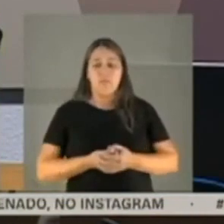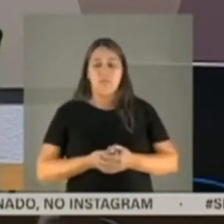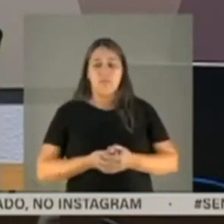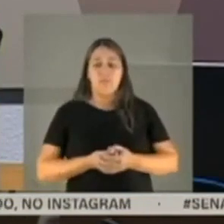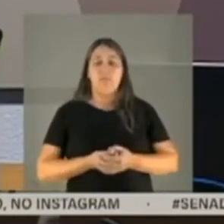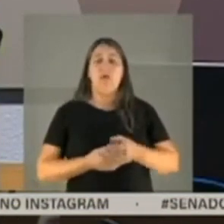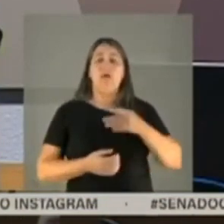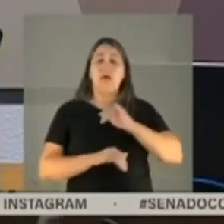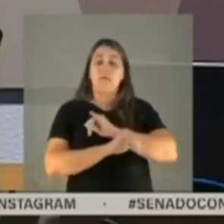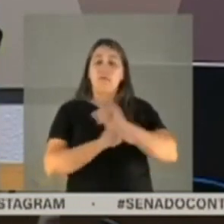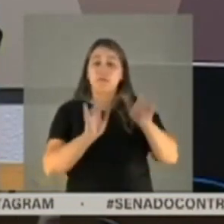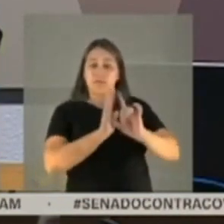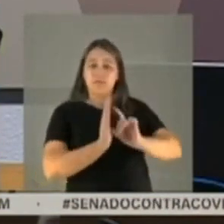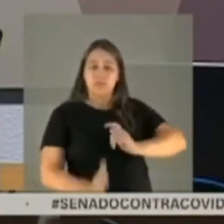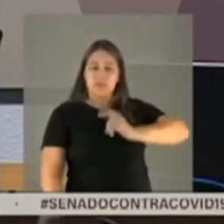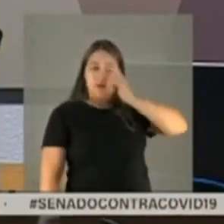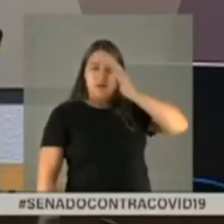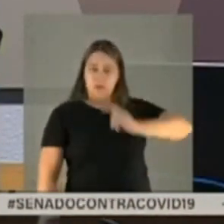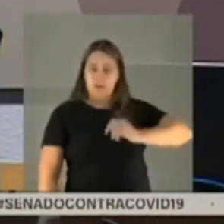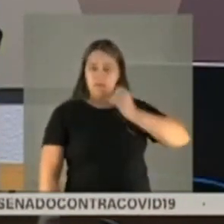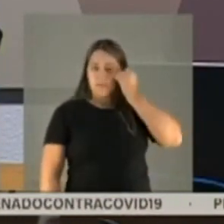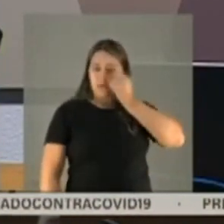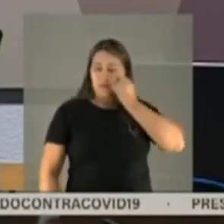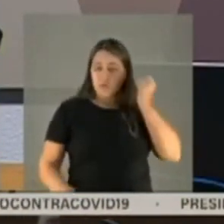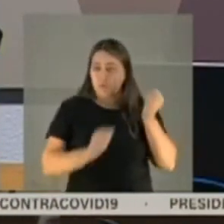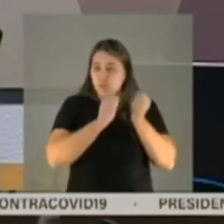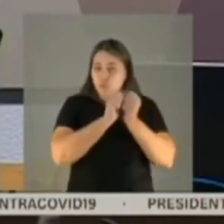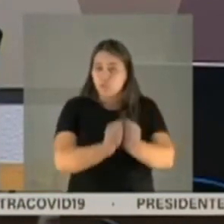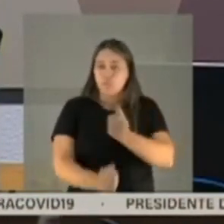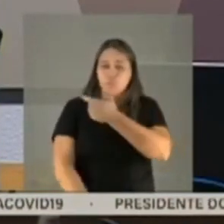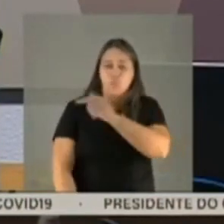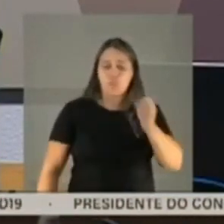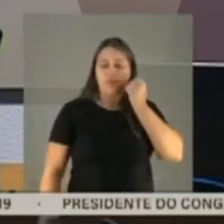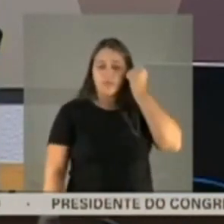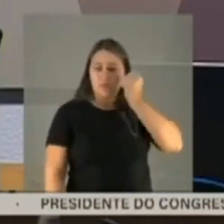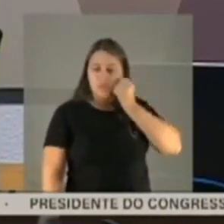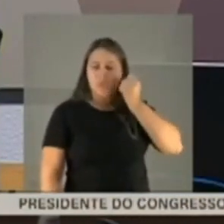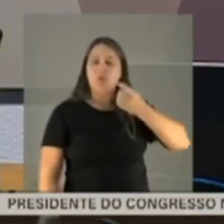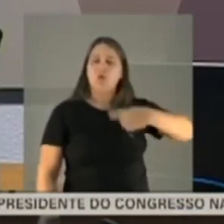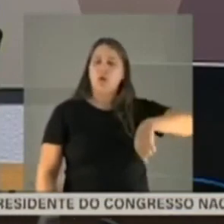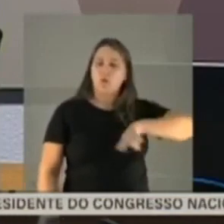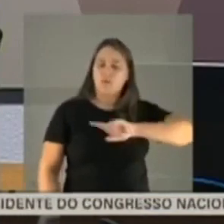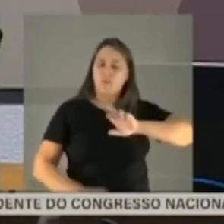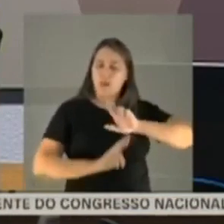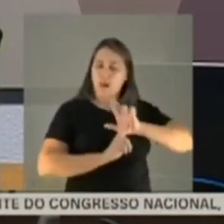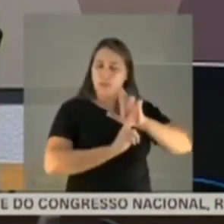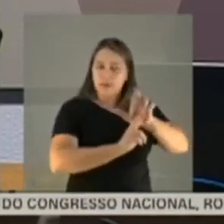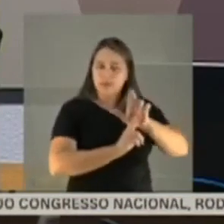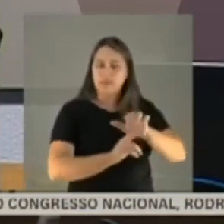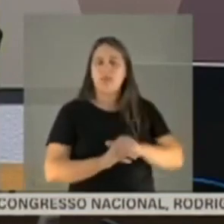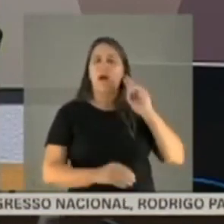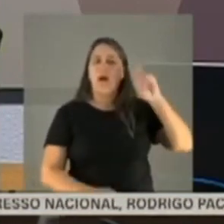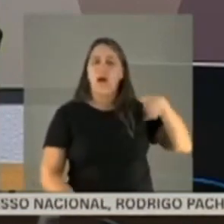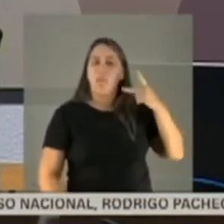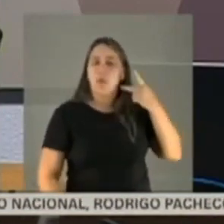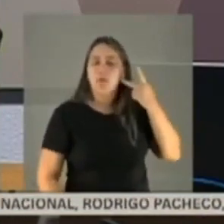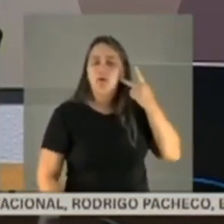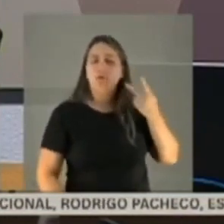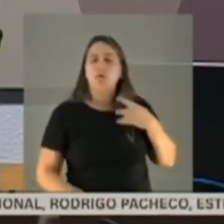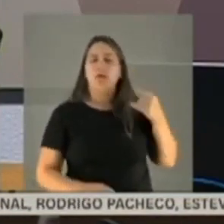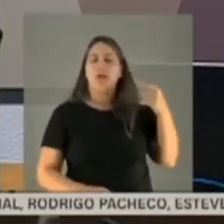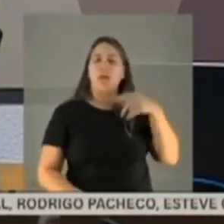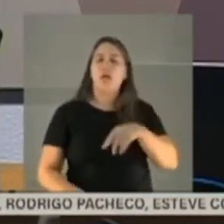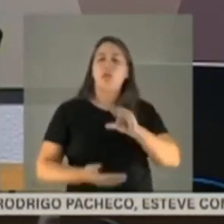aqui antecipo que este senador, aí individualmente, junto com outros colegas senadores, iremos representar a referida procuradora no